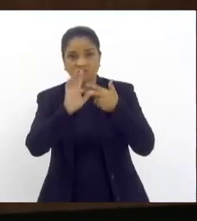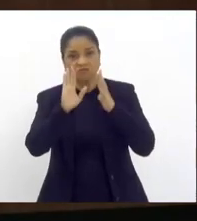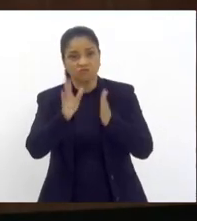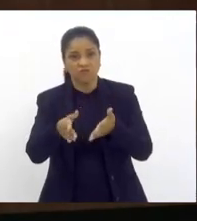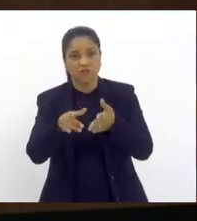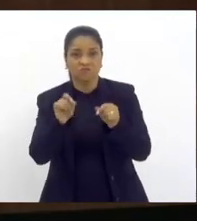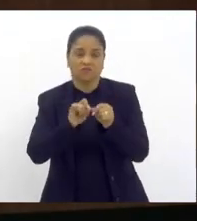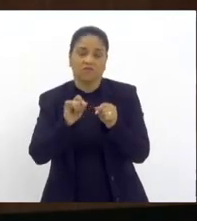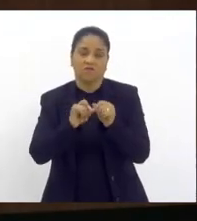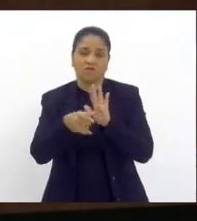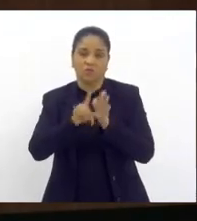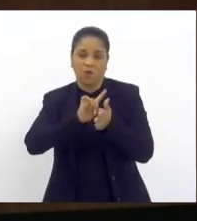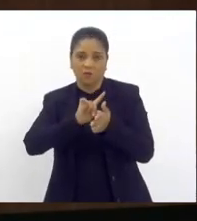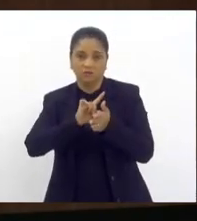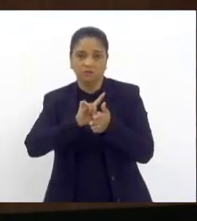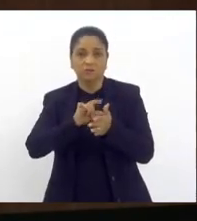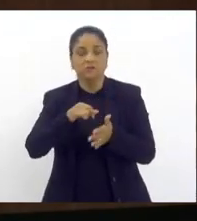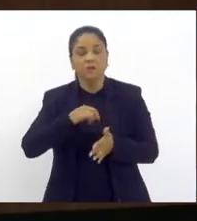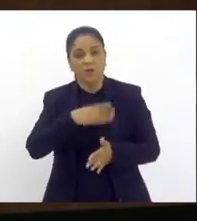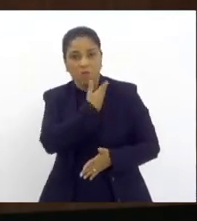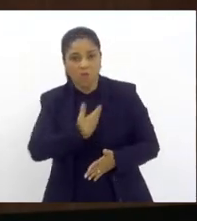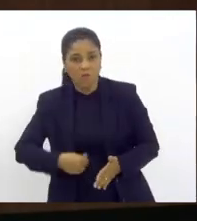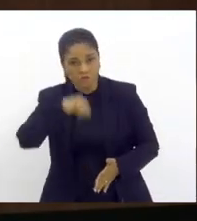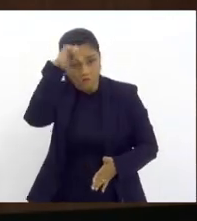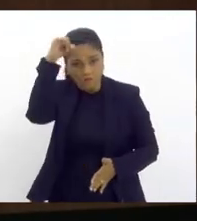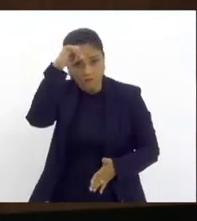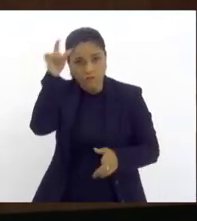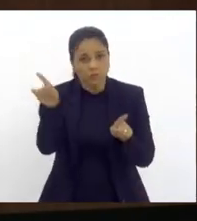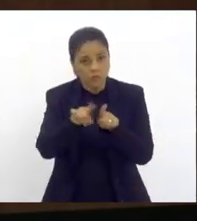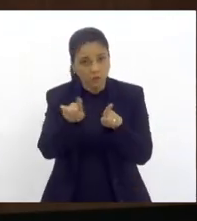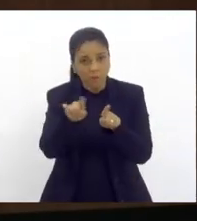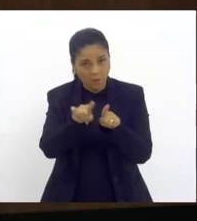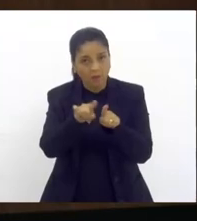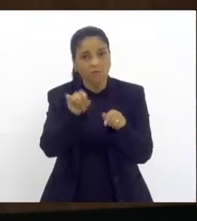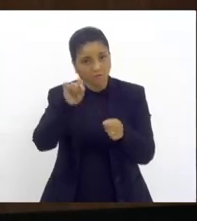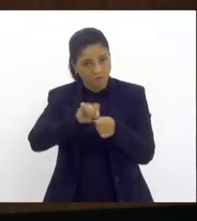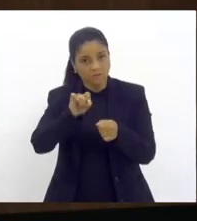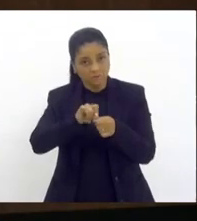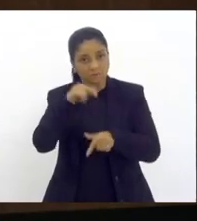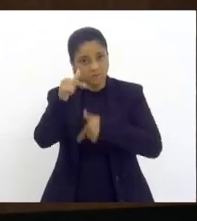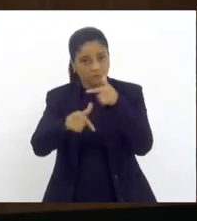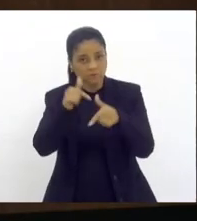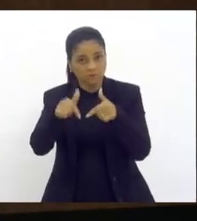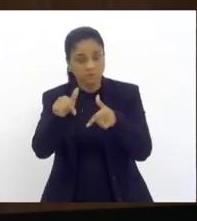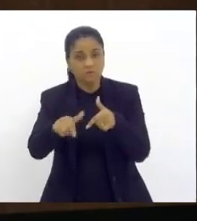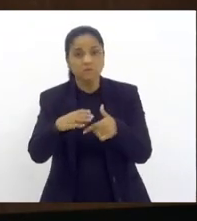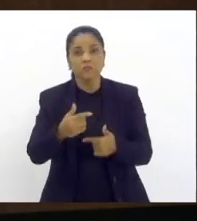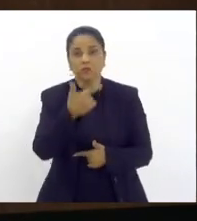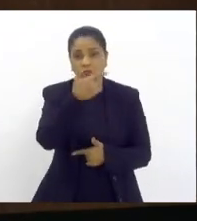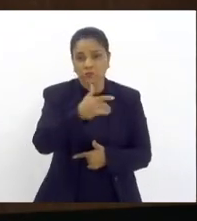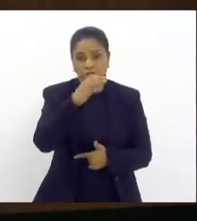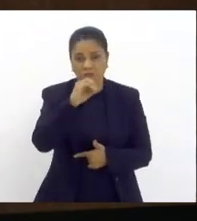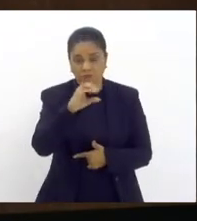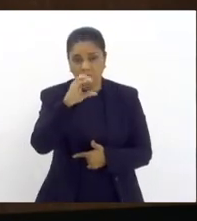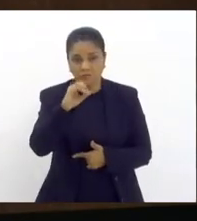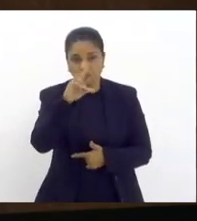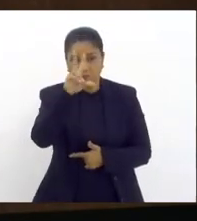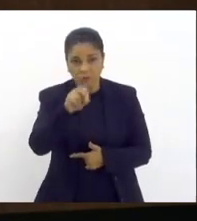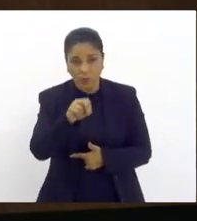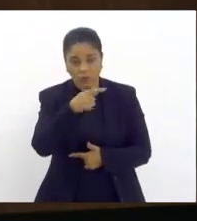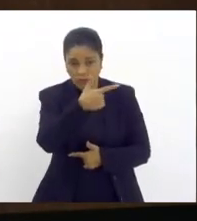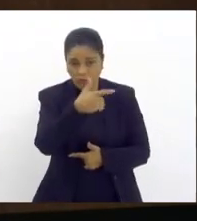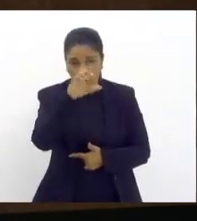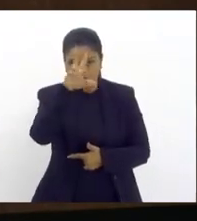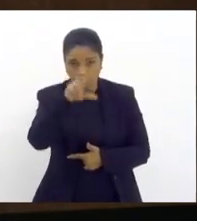do governador, que tem que fazer o dever de casa dele também. Porque o dinheiro que foi liberado, os 250 milhões, para serem gastos no ano de